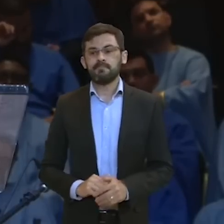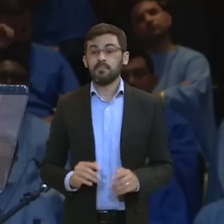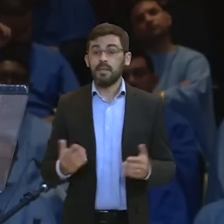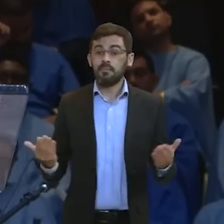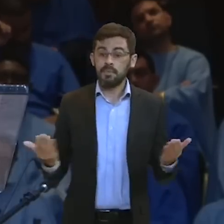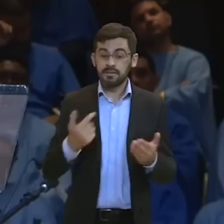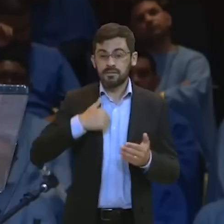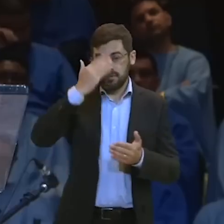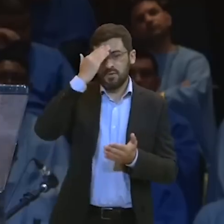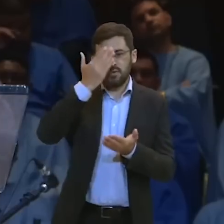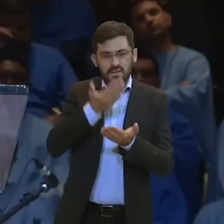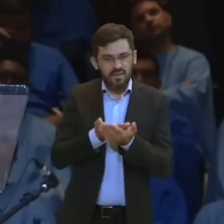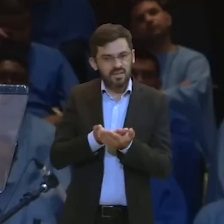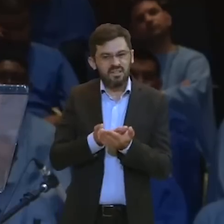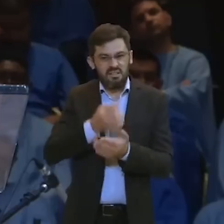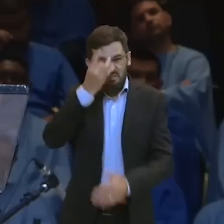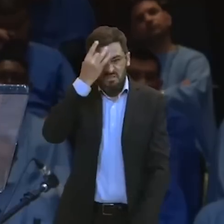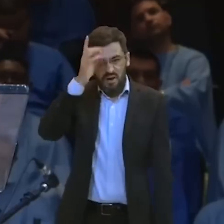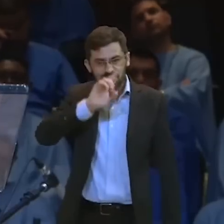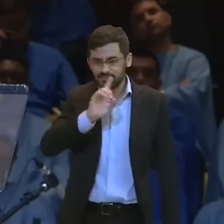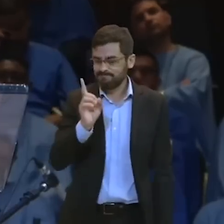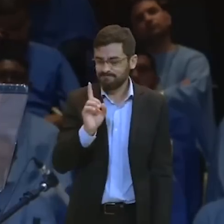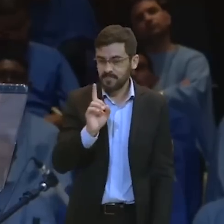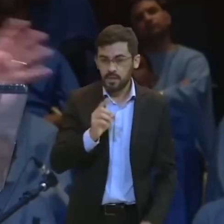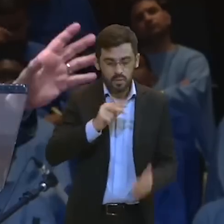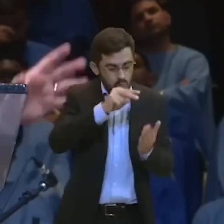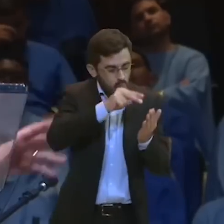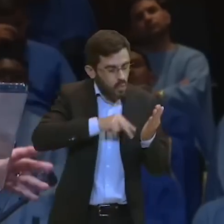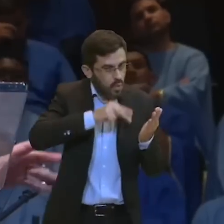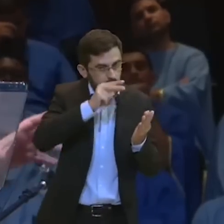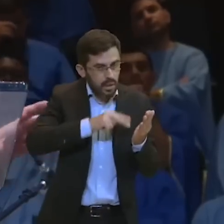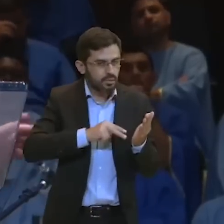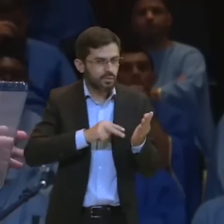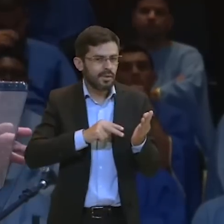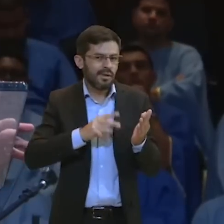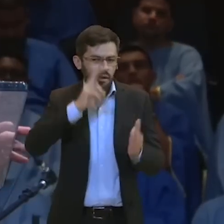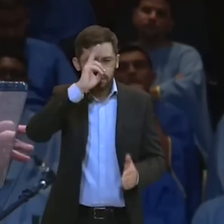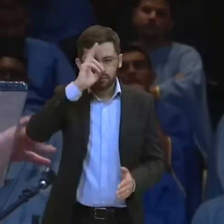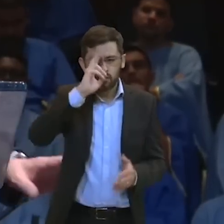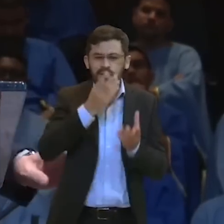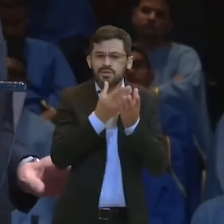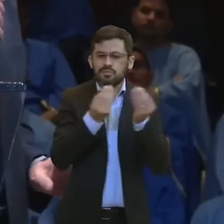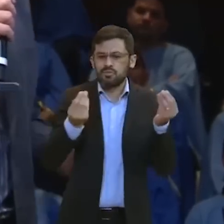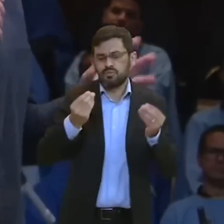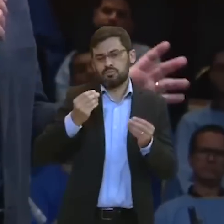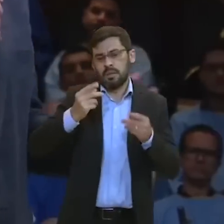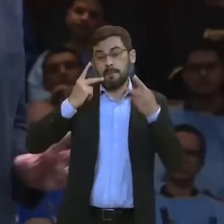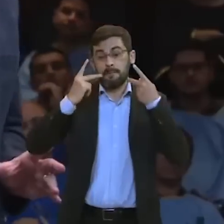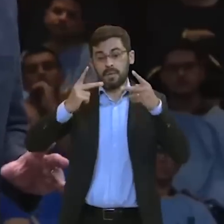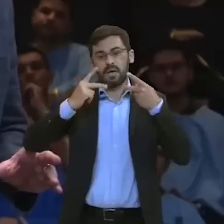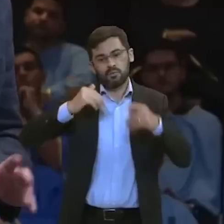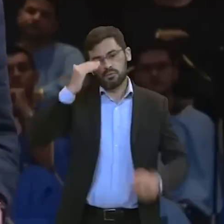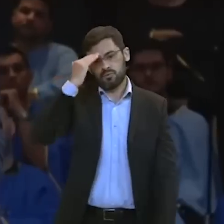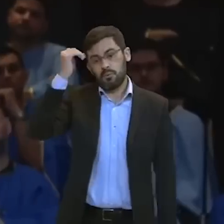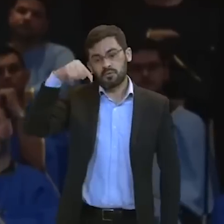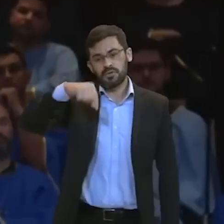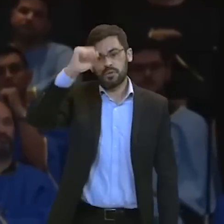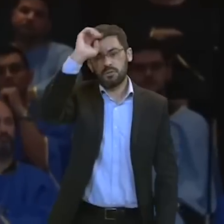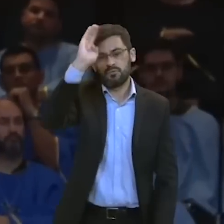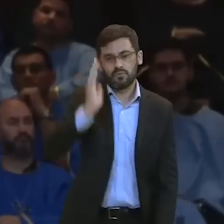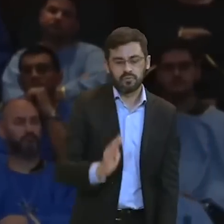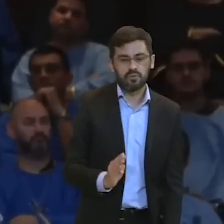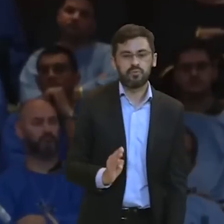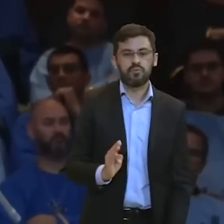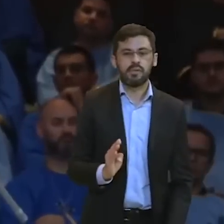Agora, eu creio que não foi fácil. Eu estava lendo a história de um dos grandes pregadores do Brasil, já falecido, pastor